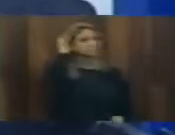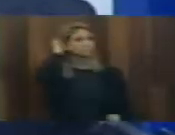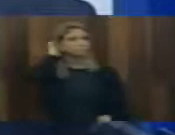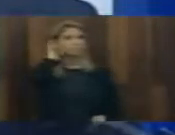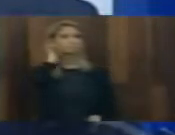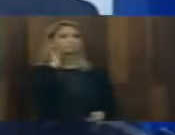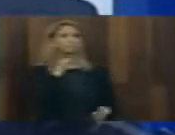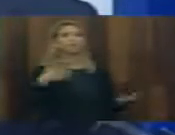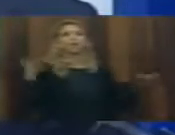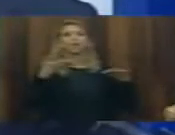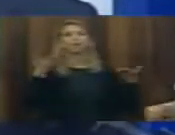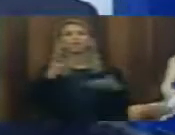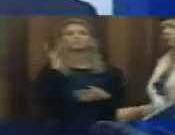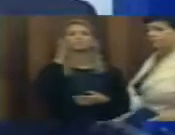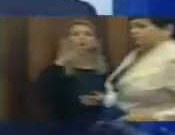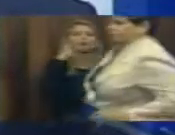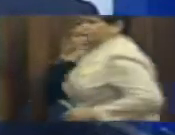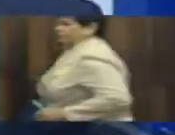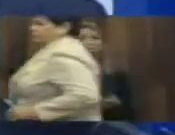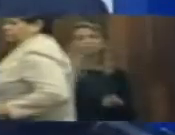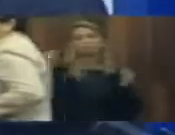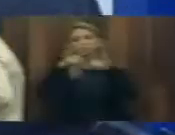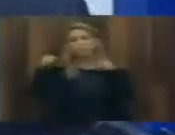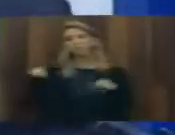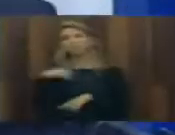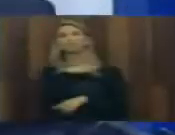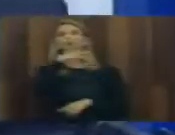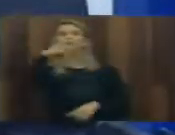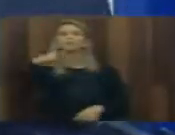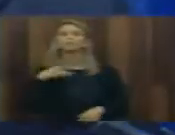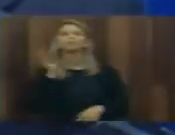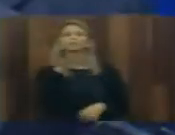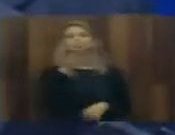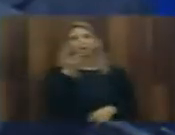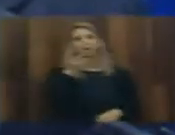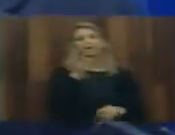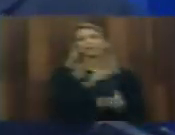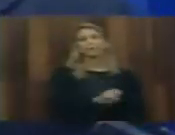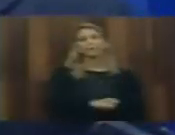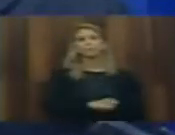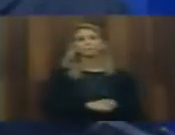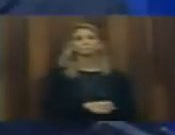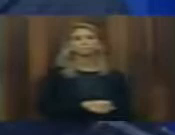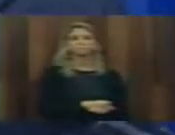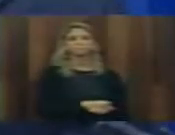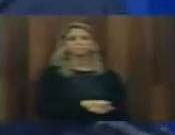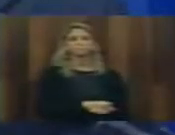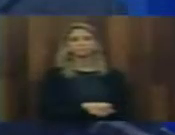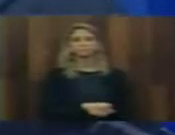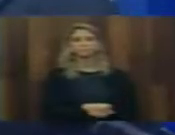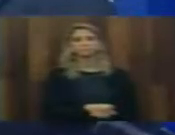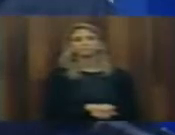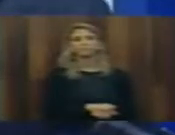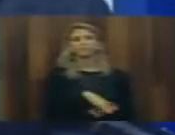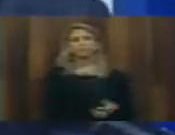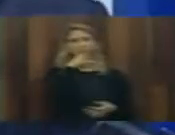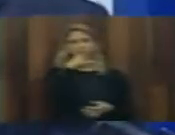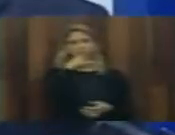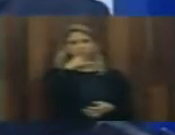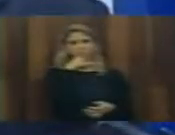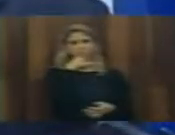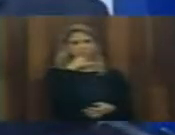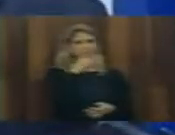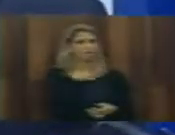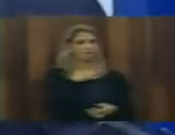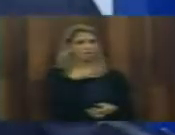Hoje a gente vem citando muito esse esporte de saúde, vem colocando, infelizmente, quando eu